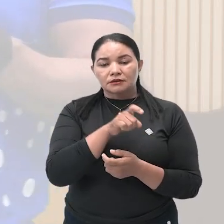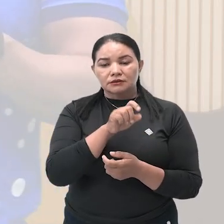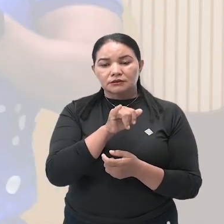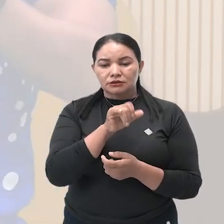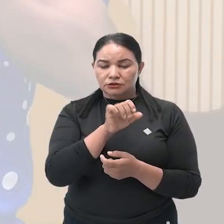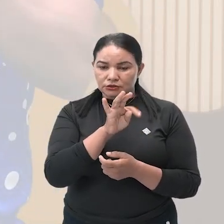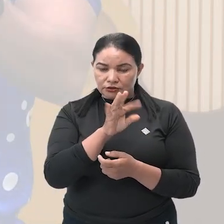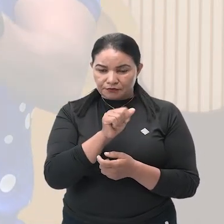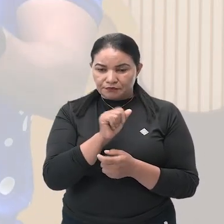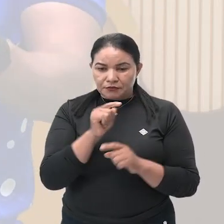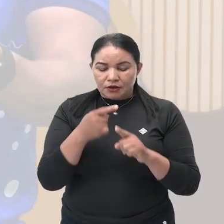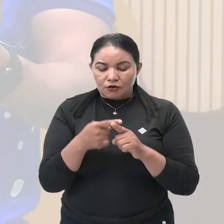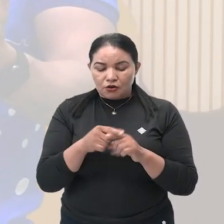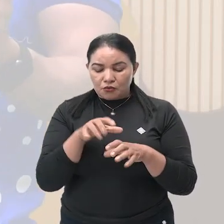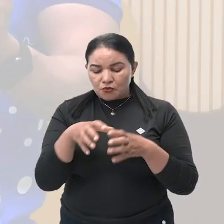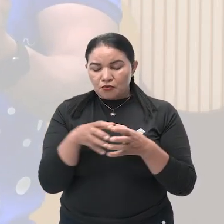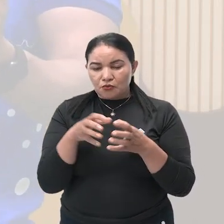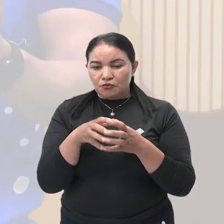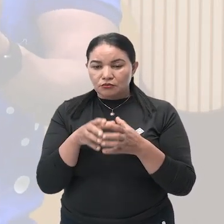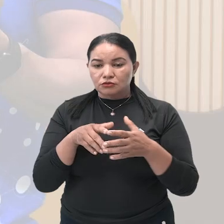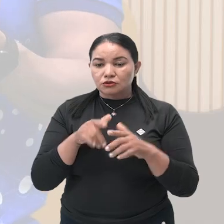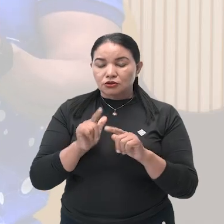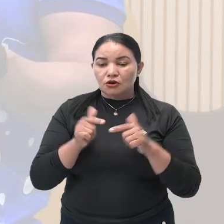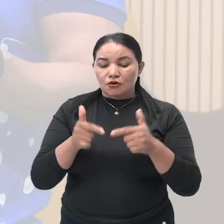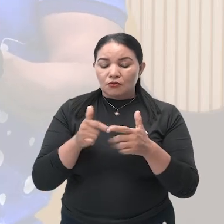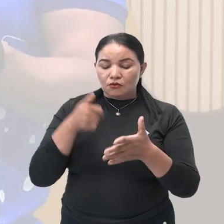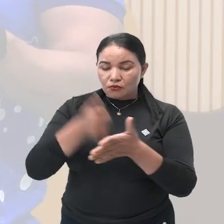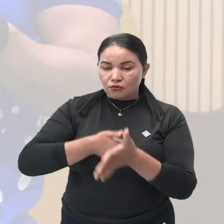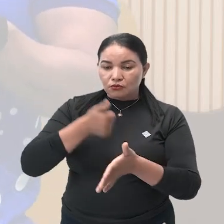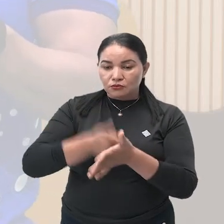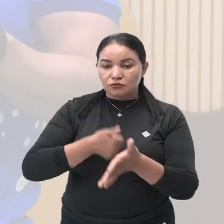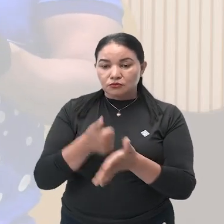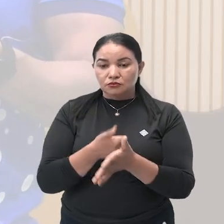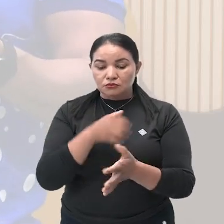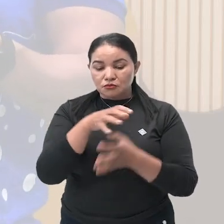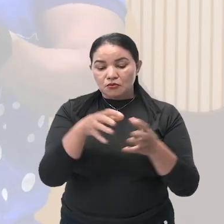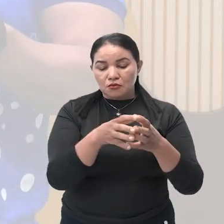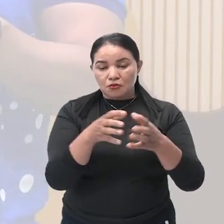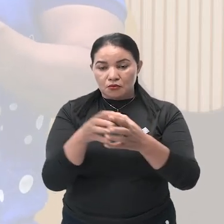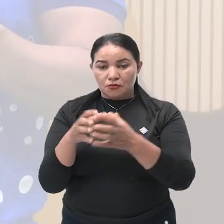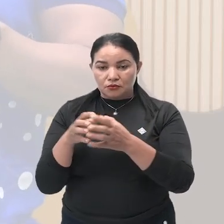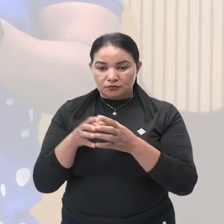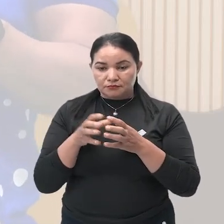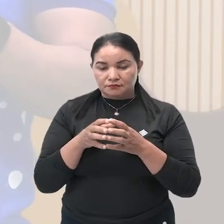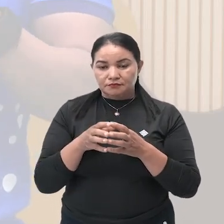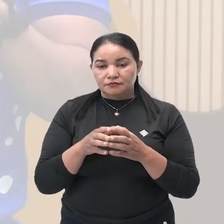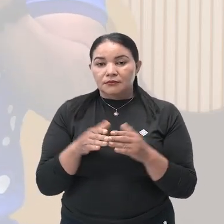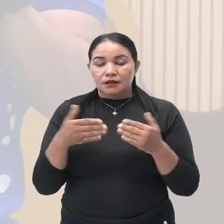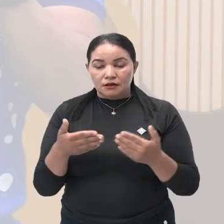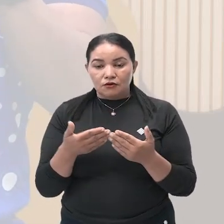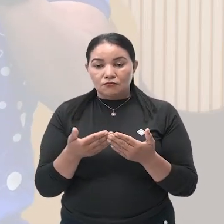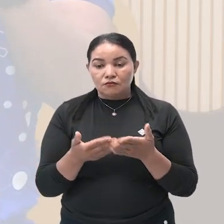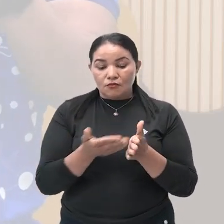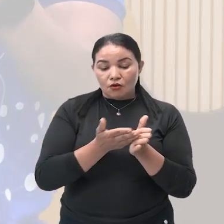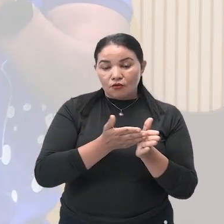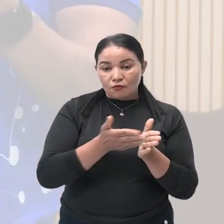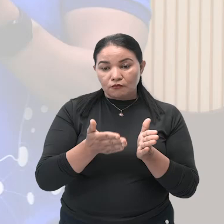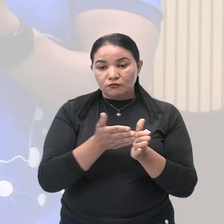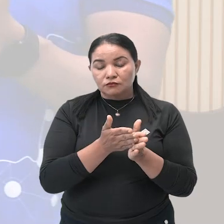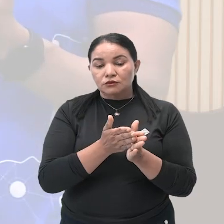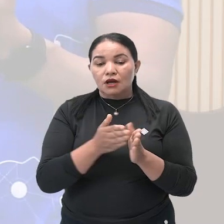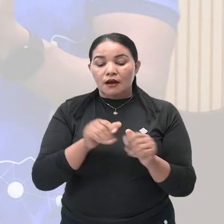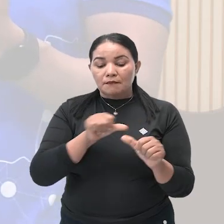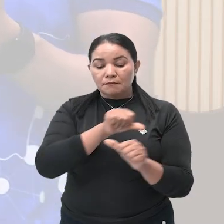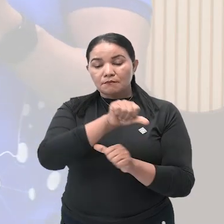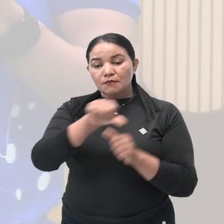como basicamente os movimentos de luta de classe, tá bom? Então, a partir desse momento, a gente vai ter uma certa mudança dentro